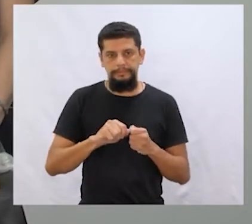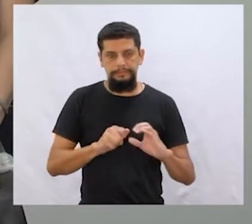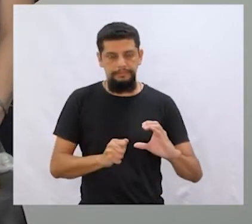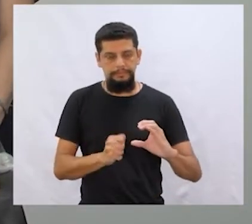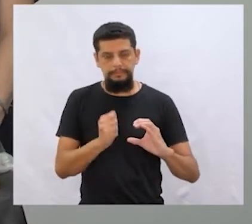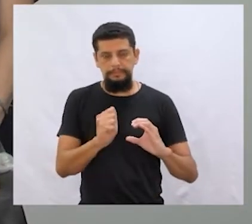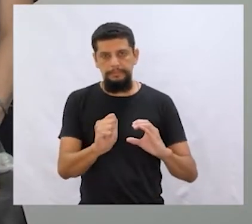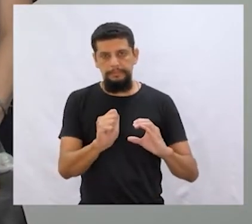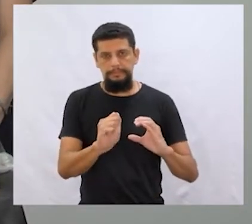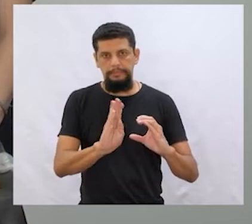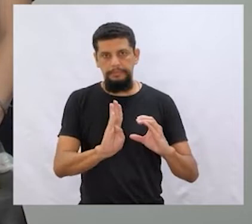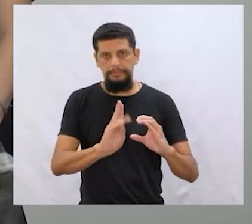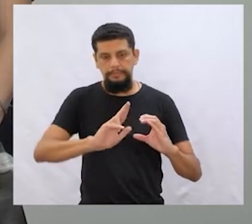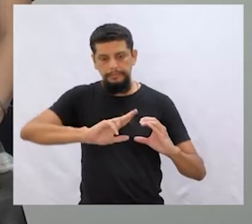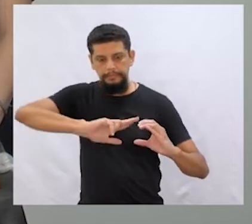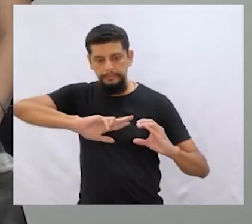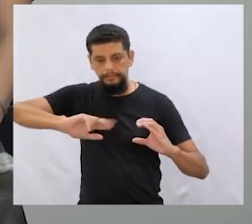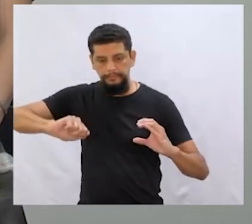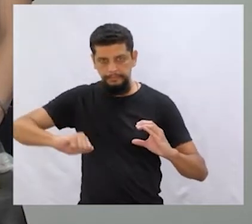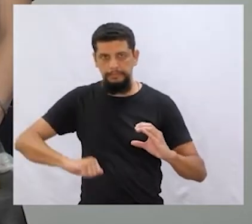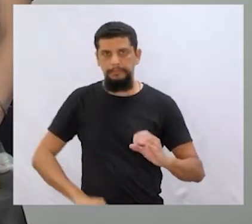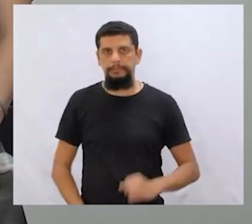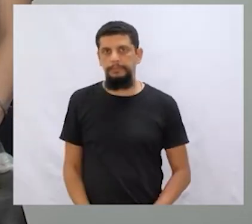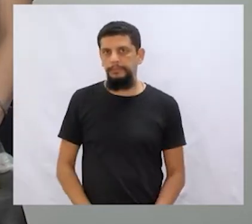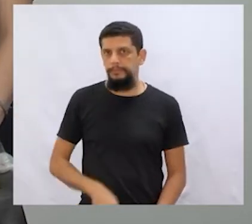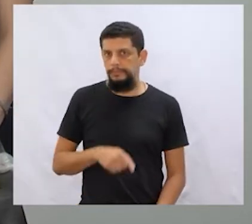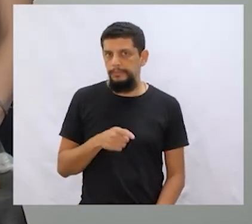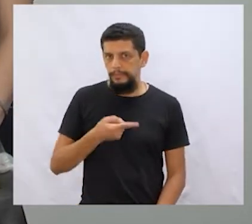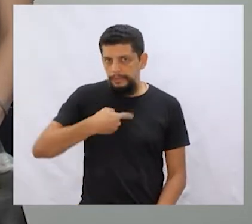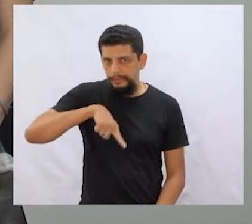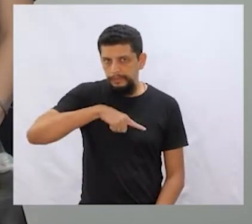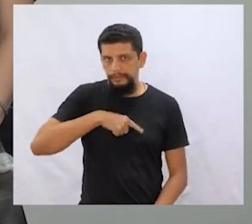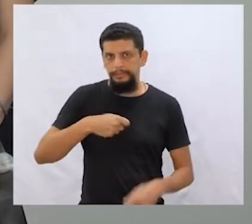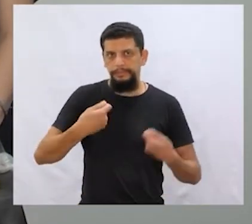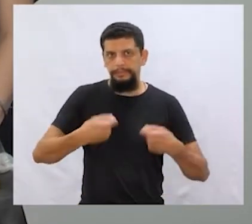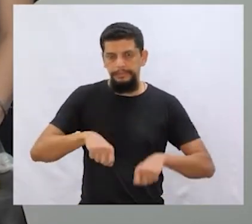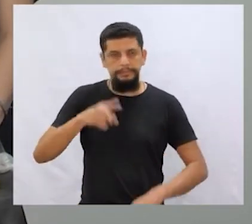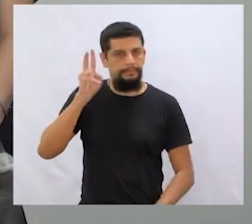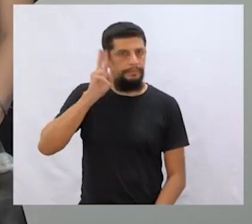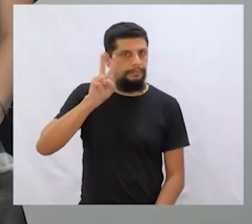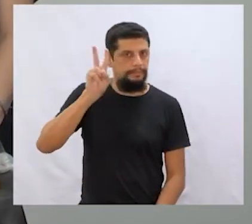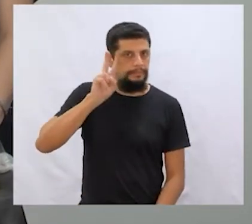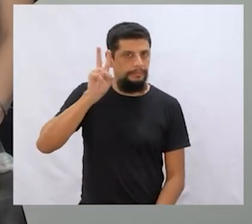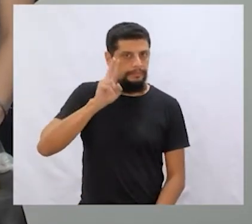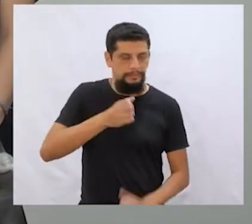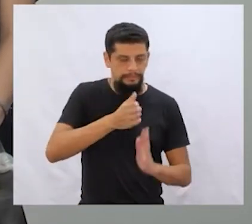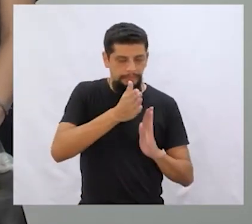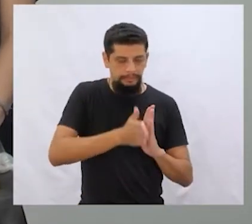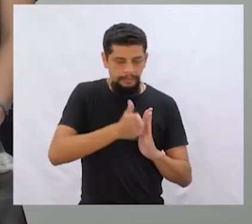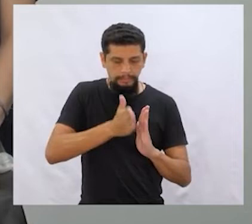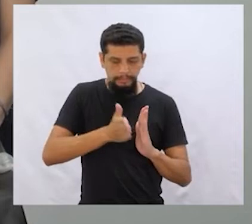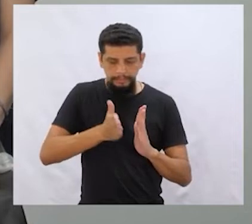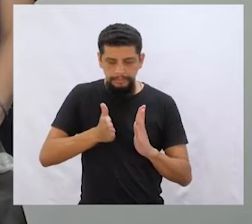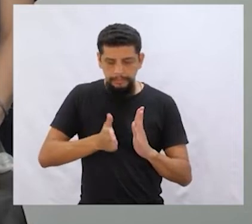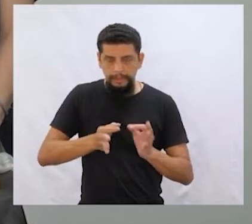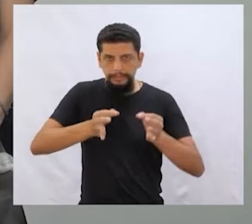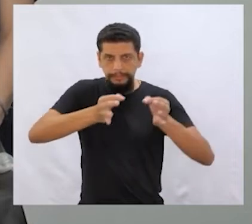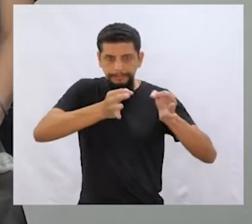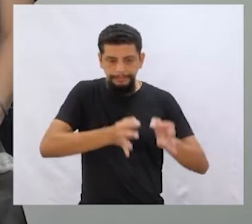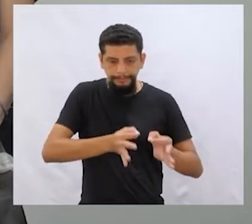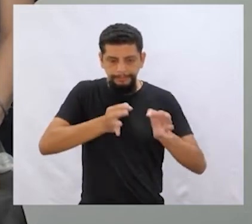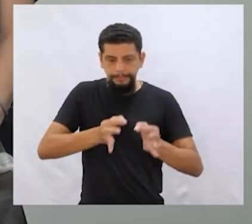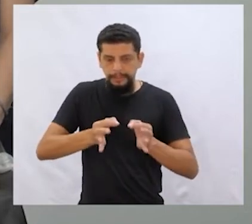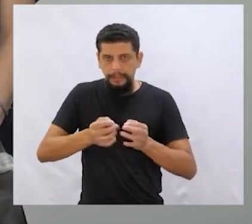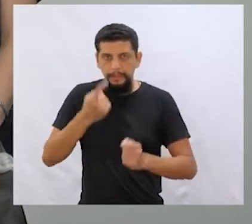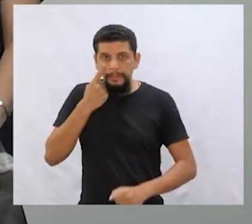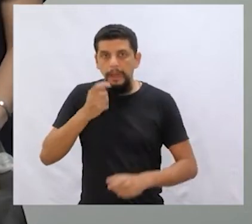nosso alfabeto móvel, né, continuar a fazer nosso alfabeto móvel, nós precisamos lembrar a ordem do alfabeto para